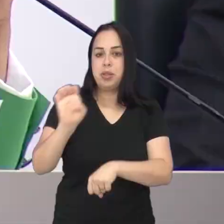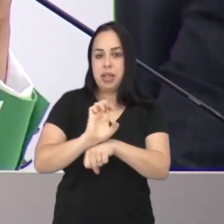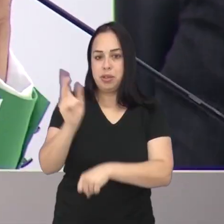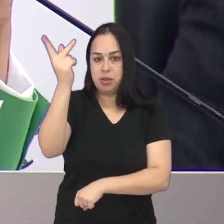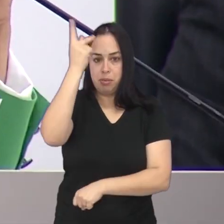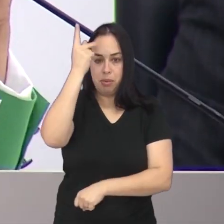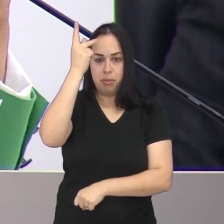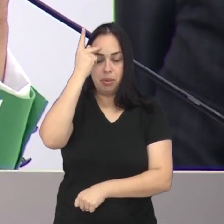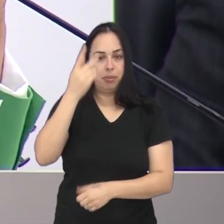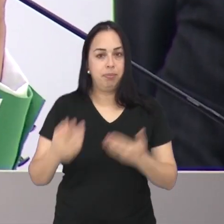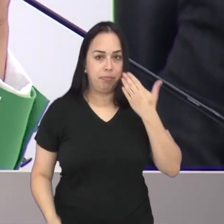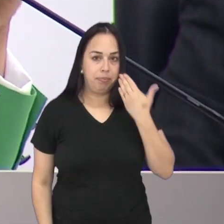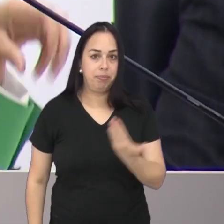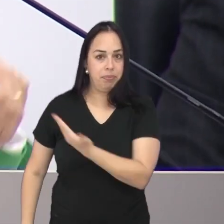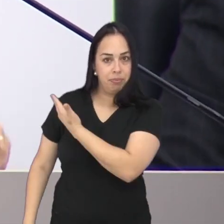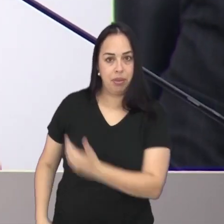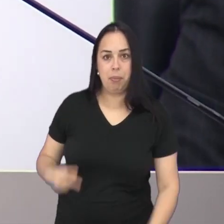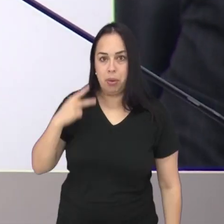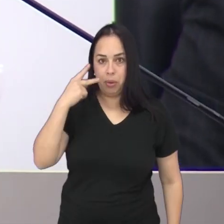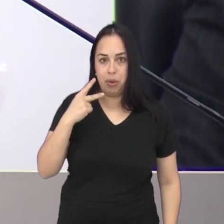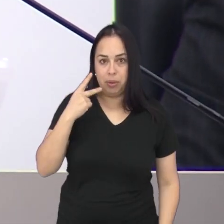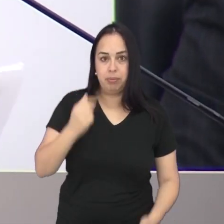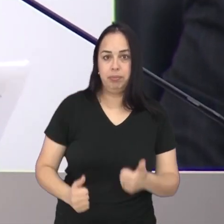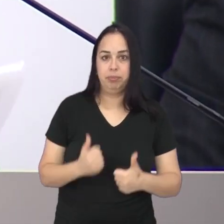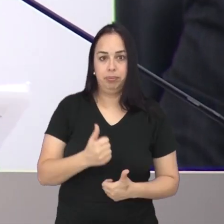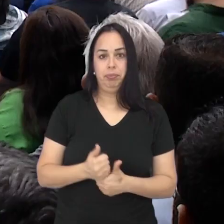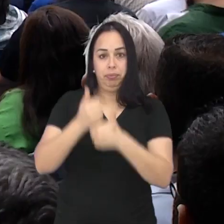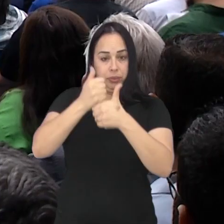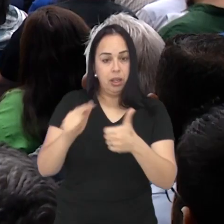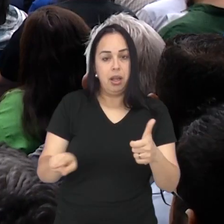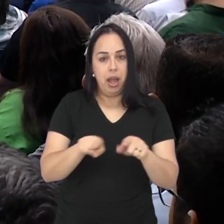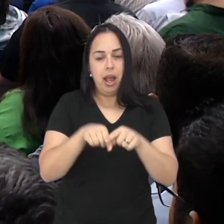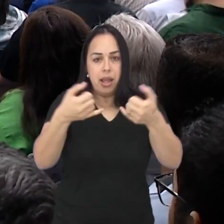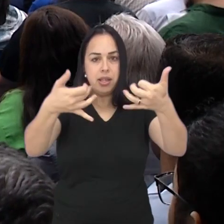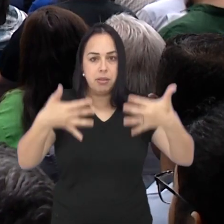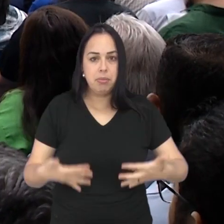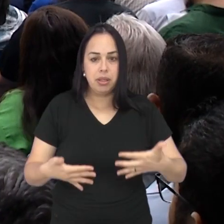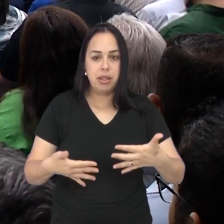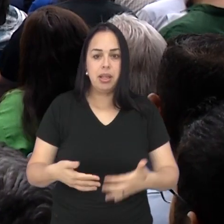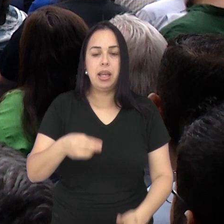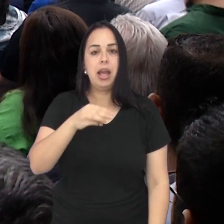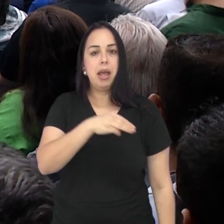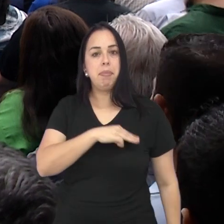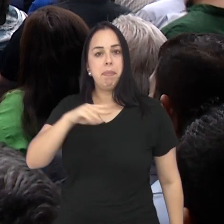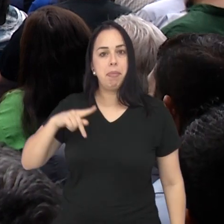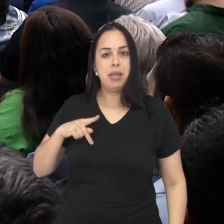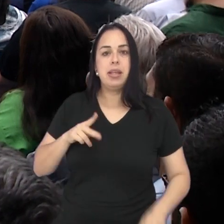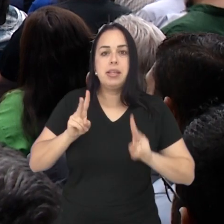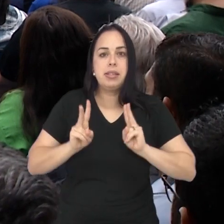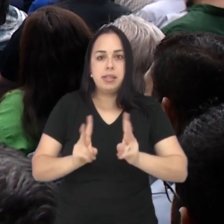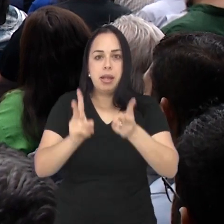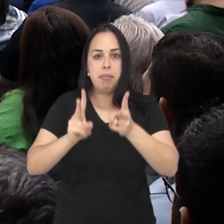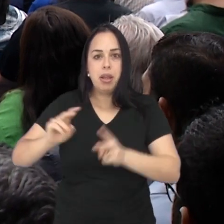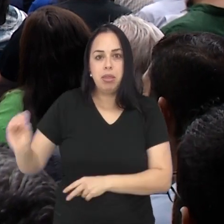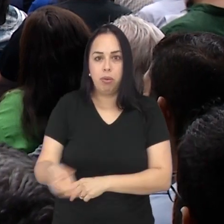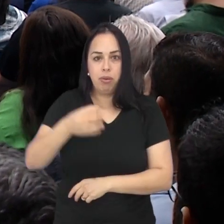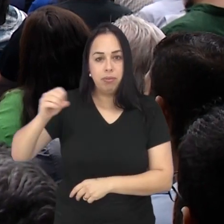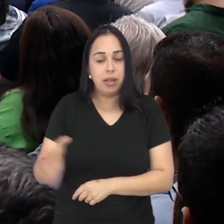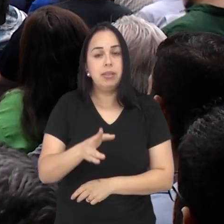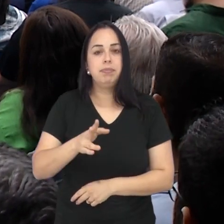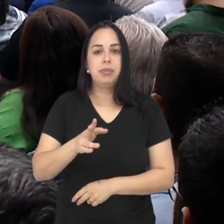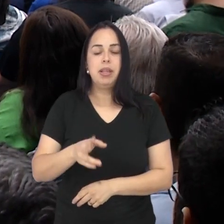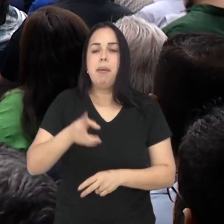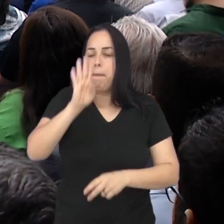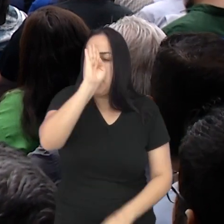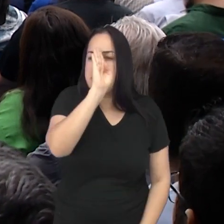Paulo, representado pela Procuradora-Geral Letícia Feres. Ela explica que é necessário que o MP esteja sempre em